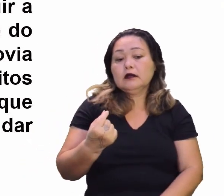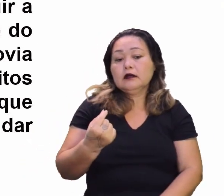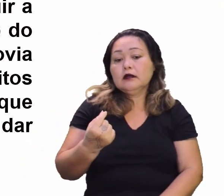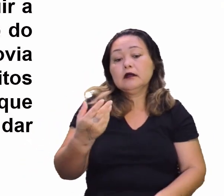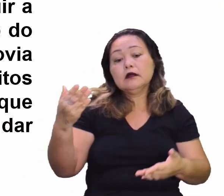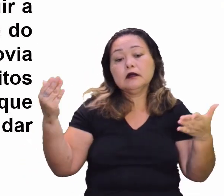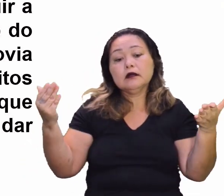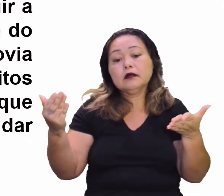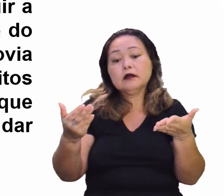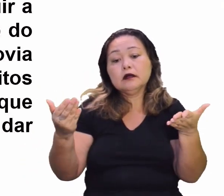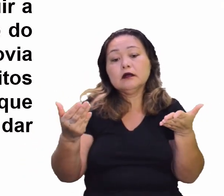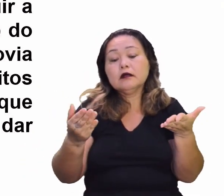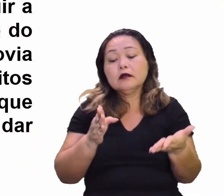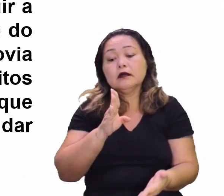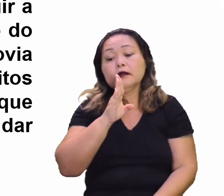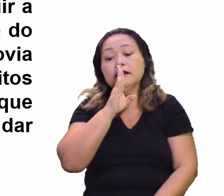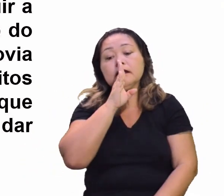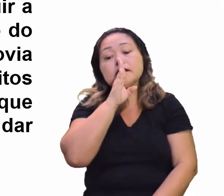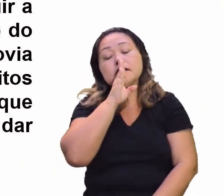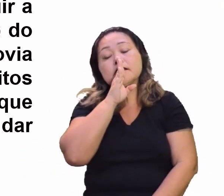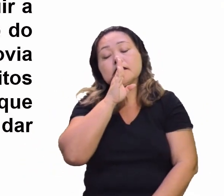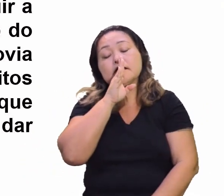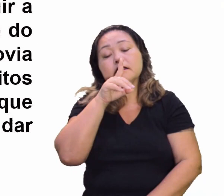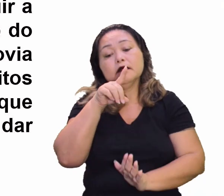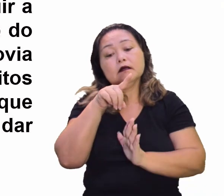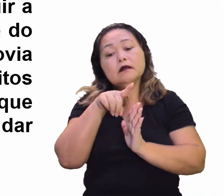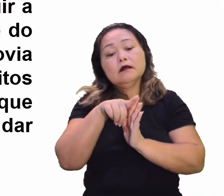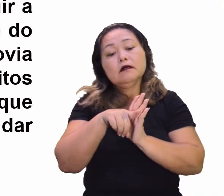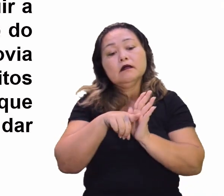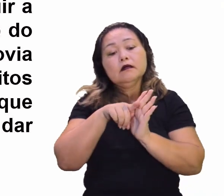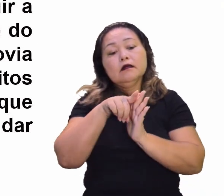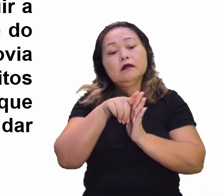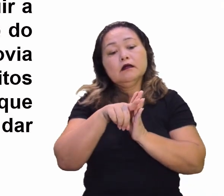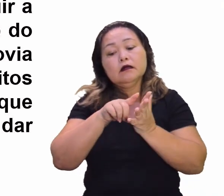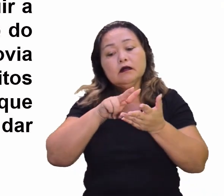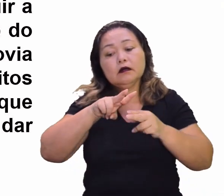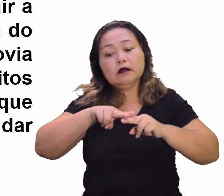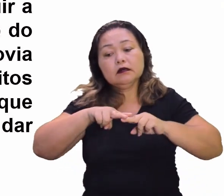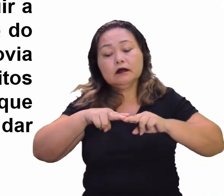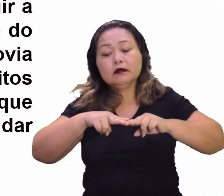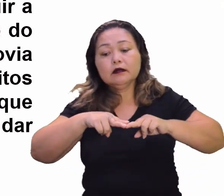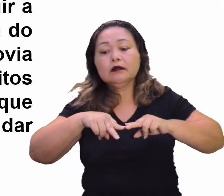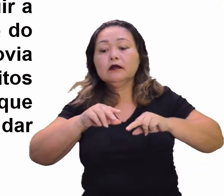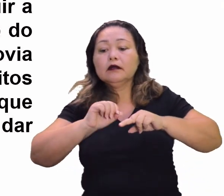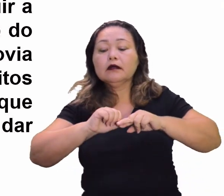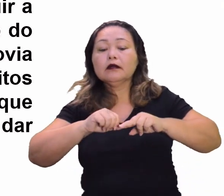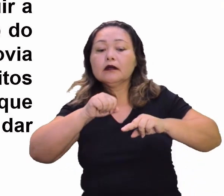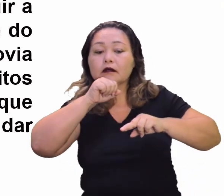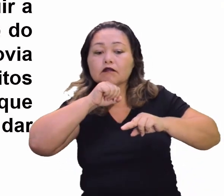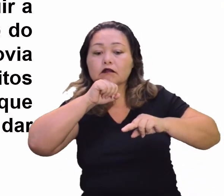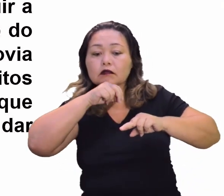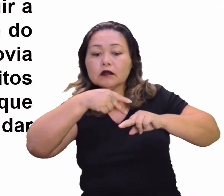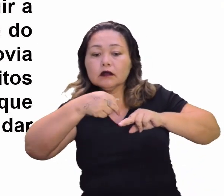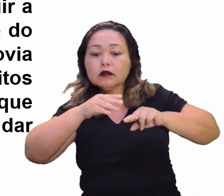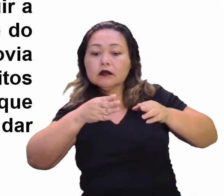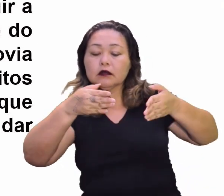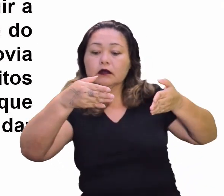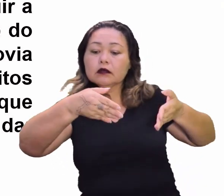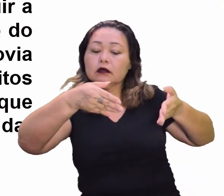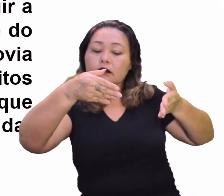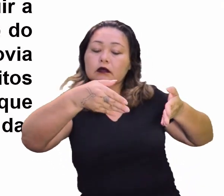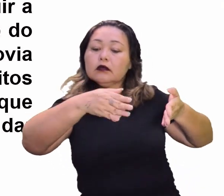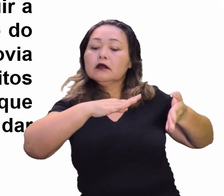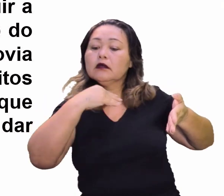econômica. Hoje, as silenciosas locomotivas, os trilhos enferrujados e as sepulturas